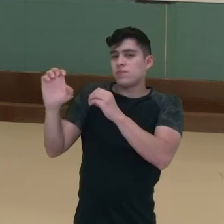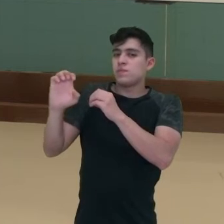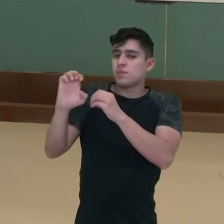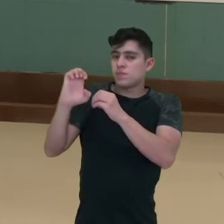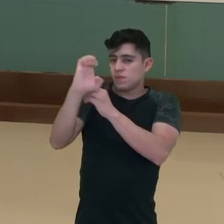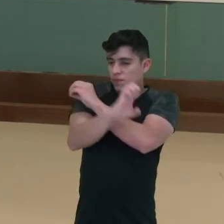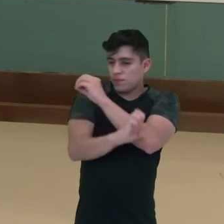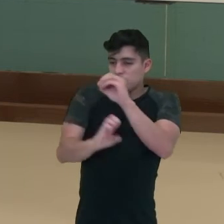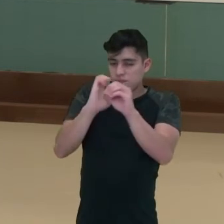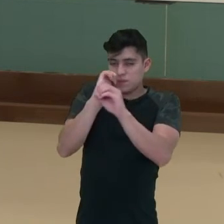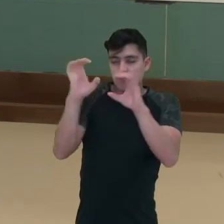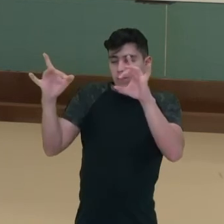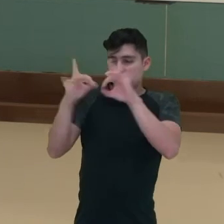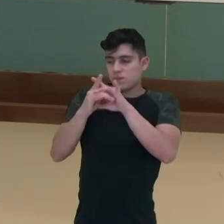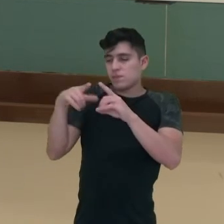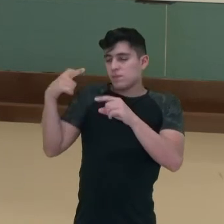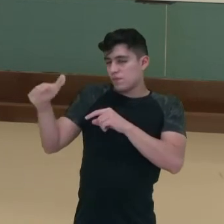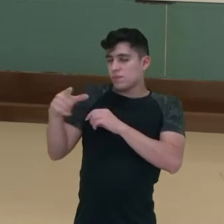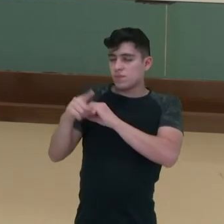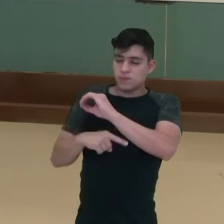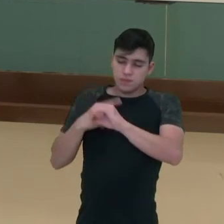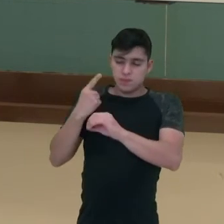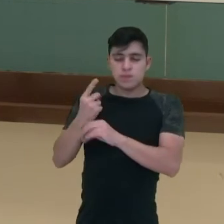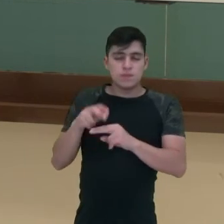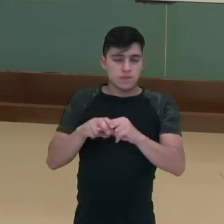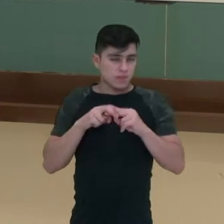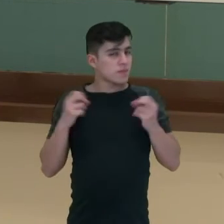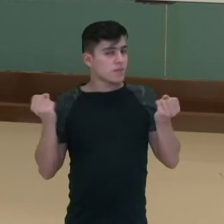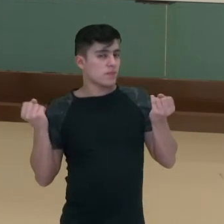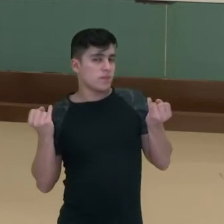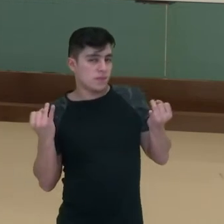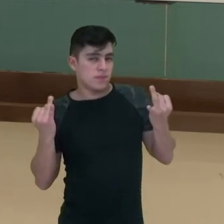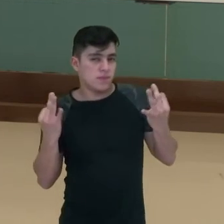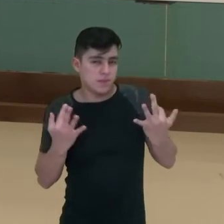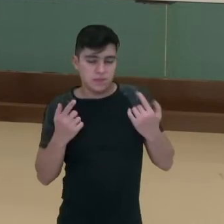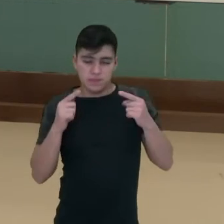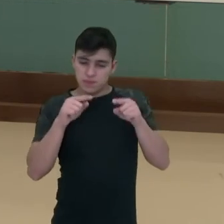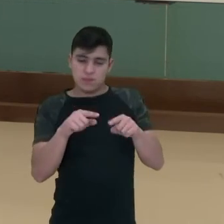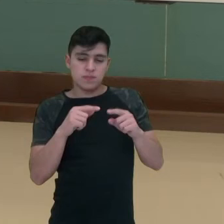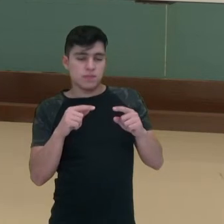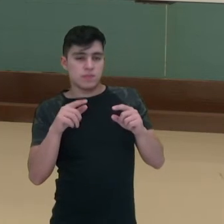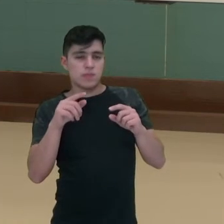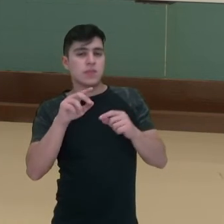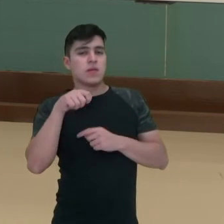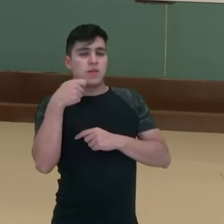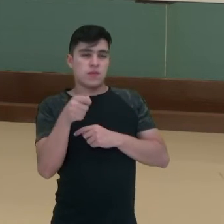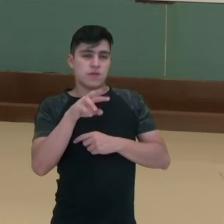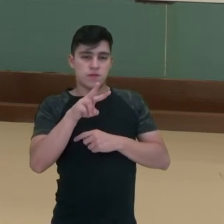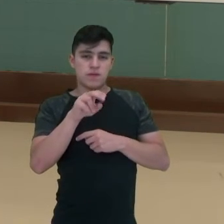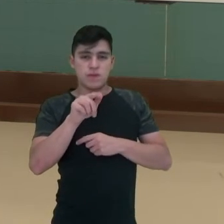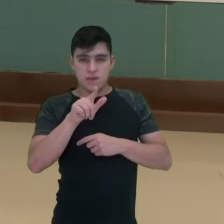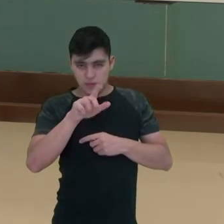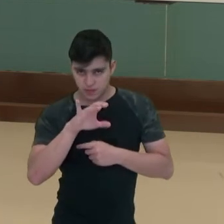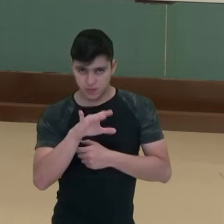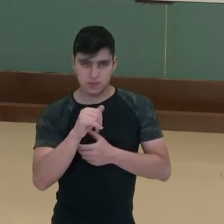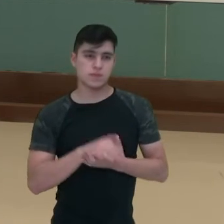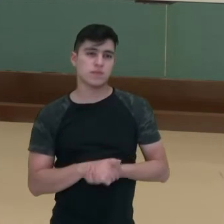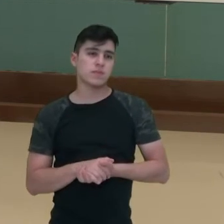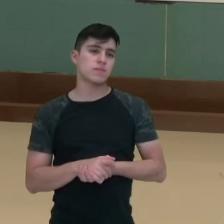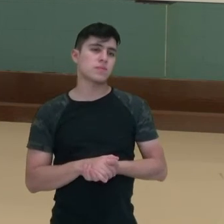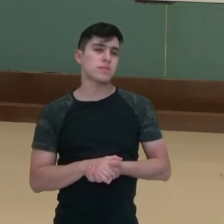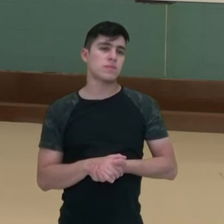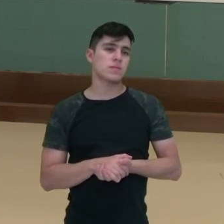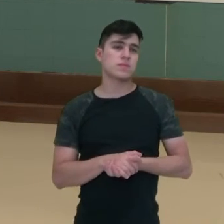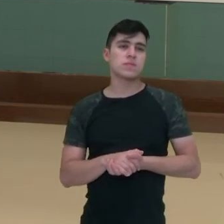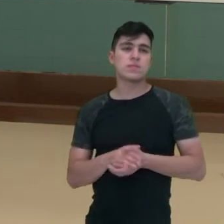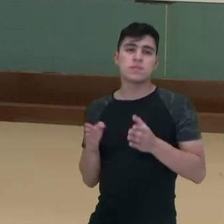com outro elemento, com outro átomo. Por isso que a gente está tratando aqui essa camada de valência. A